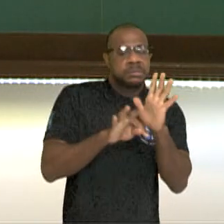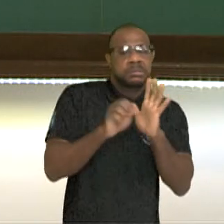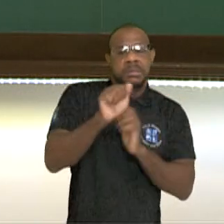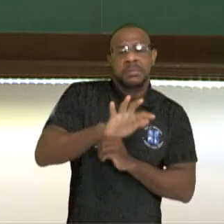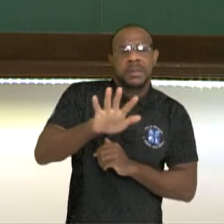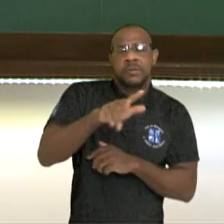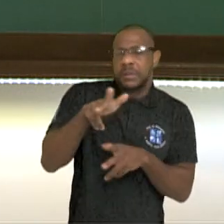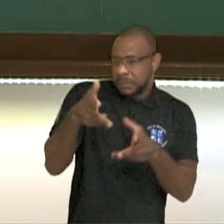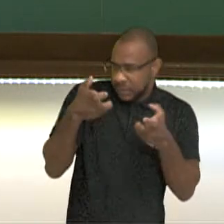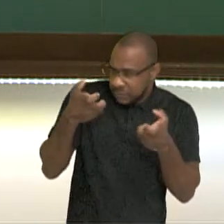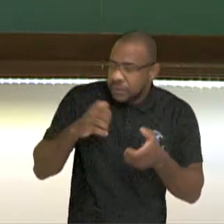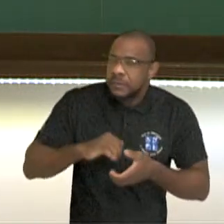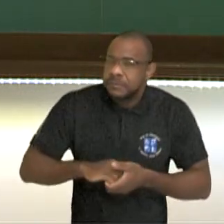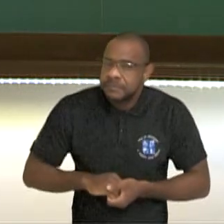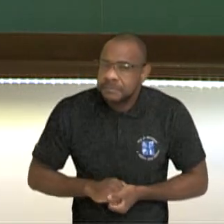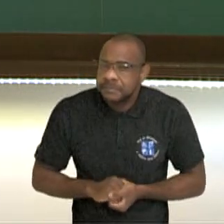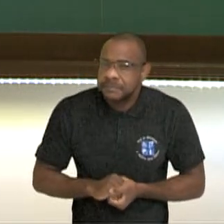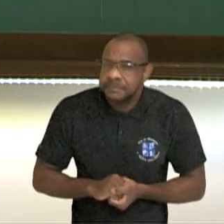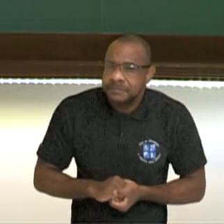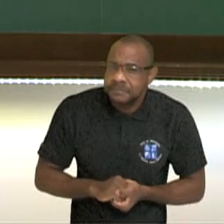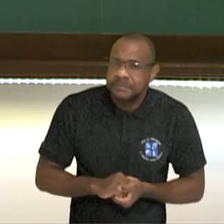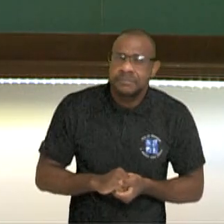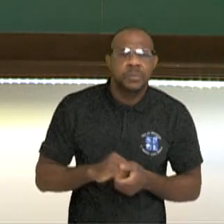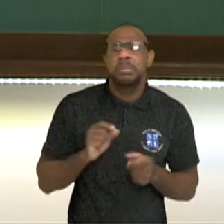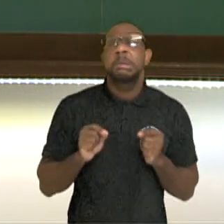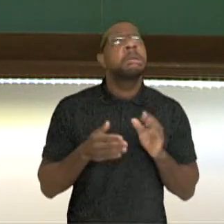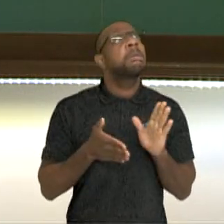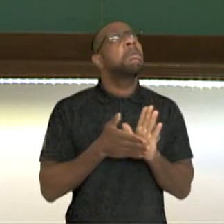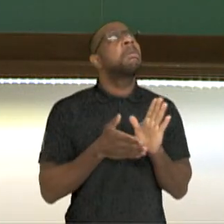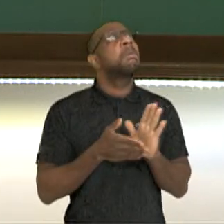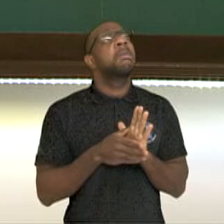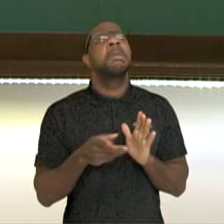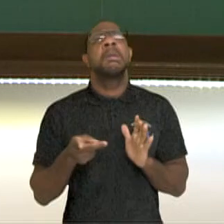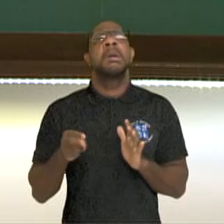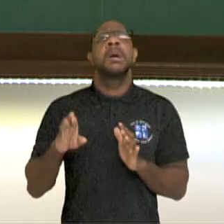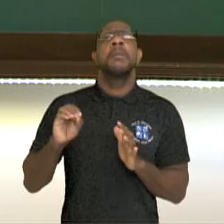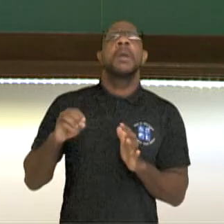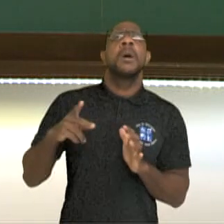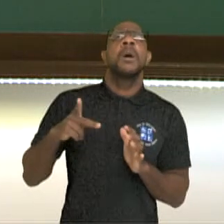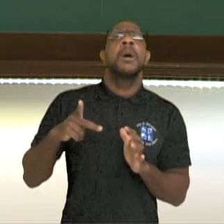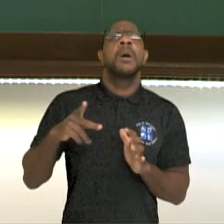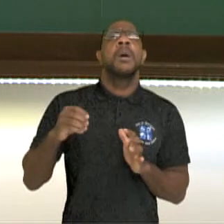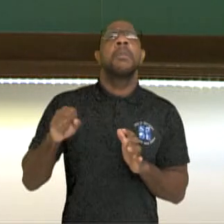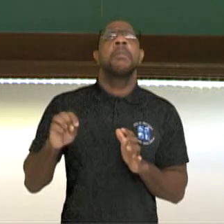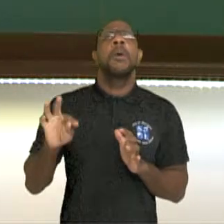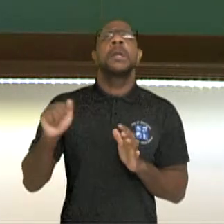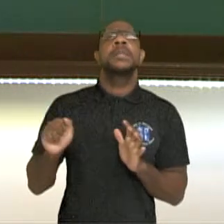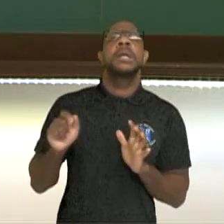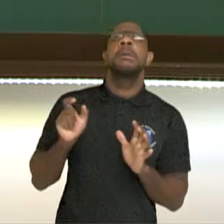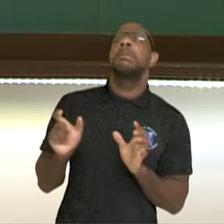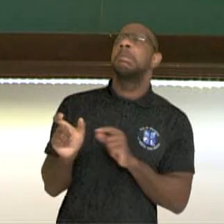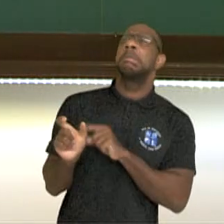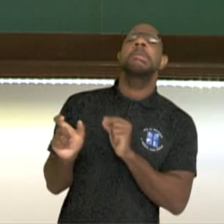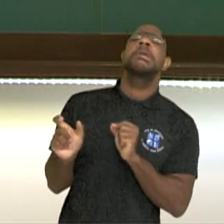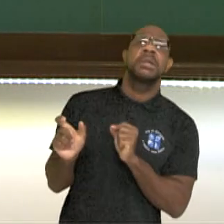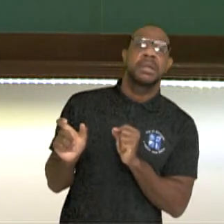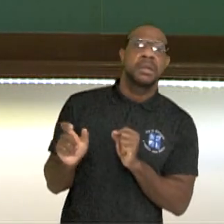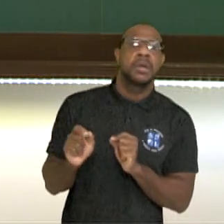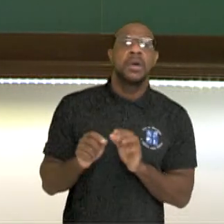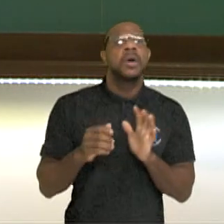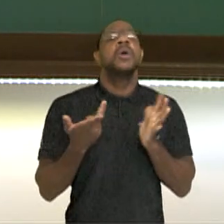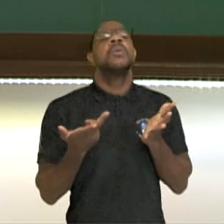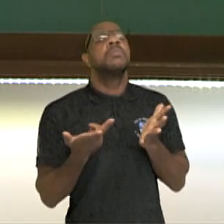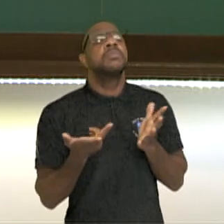Você observou bem? O que é a proposta? O que ele se propõe, né? O que esse texto se propõe a dizer ou